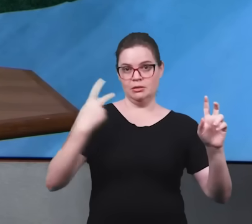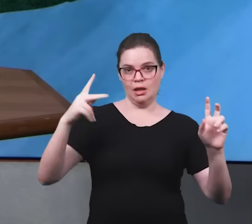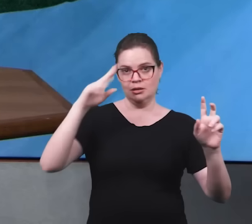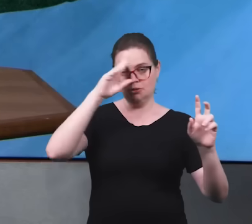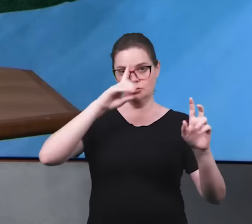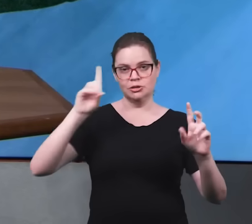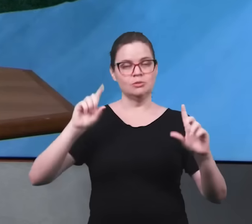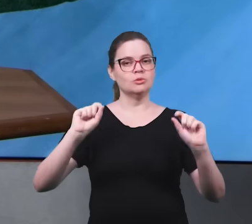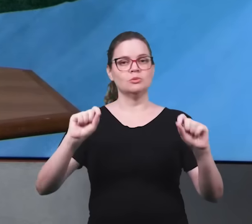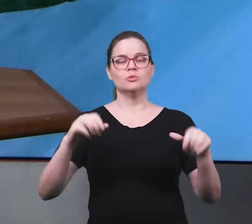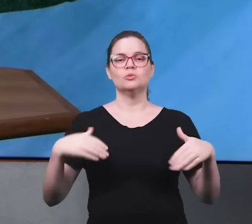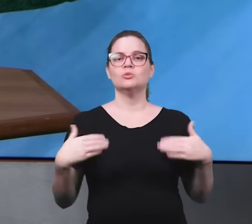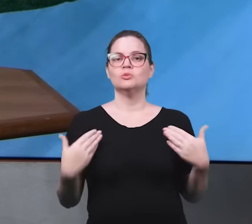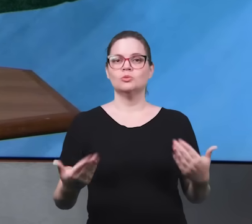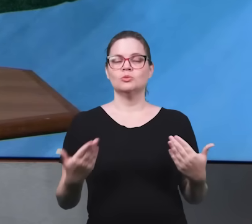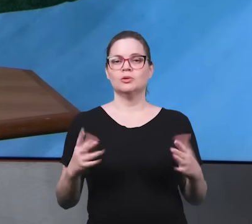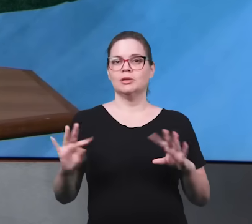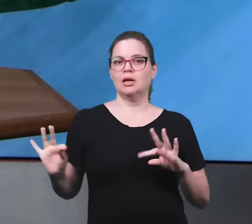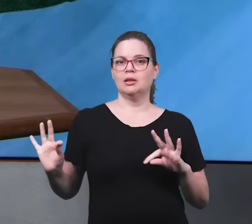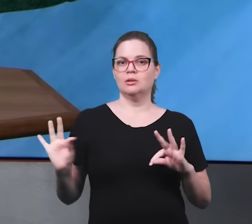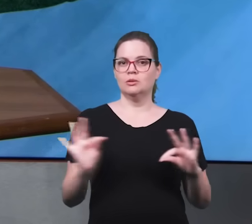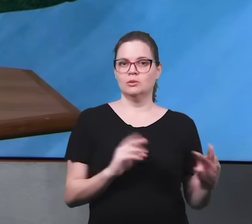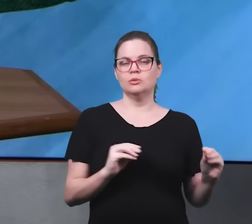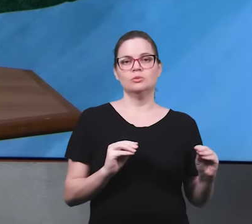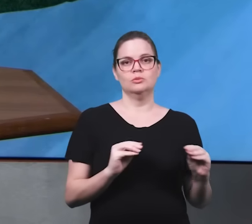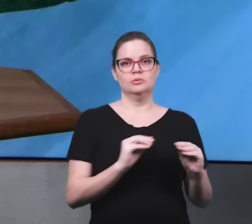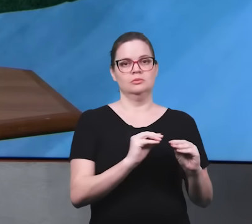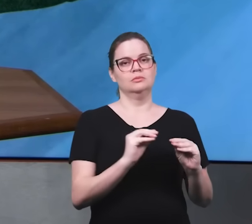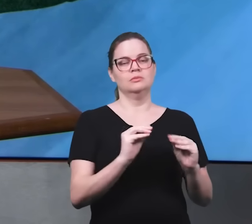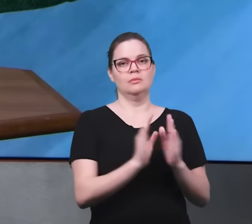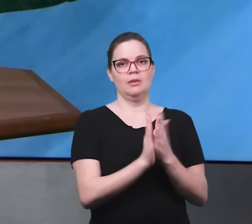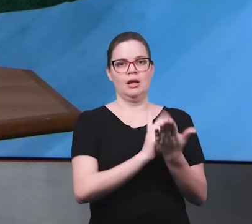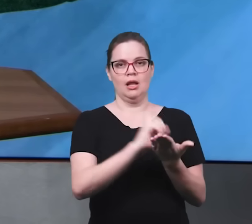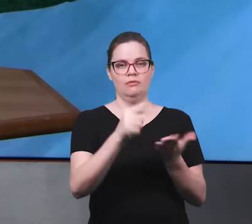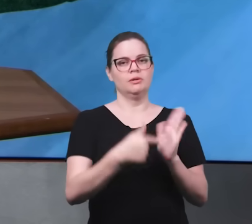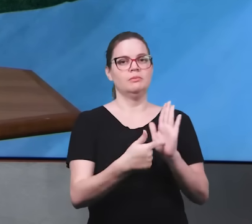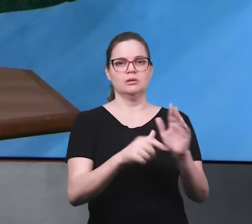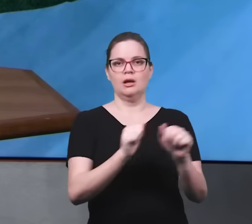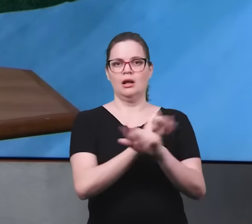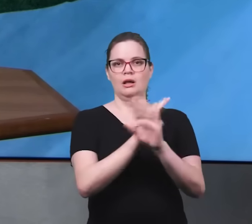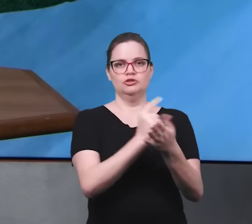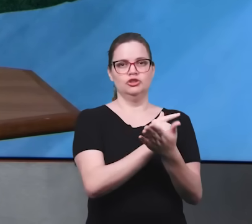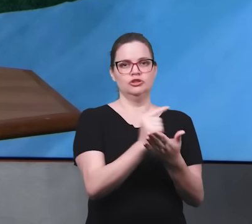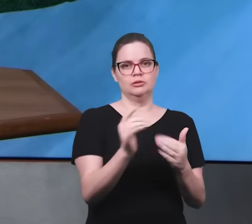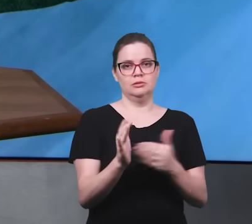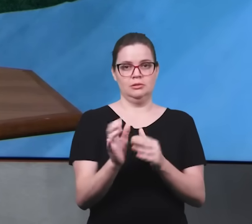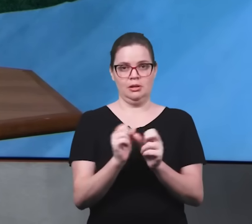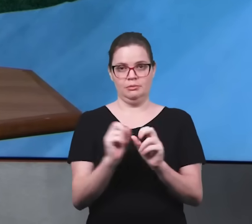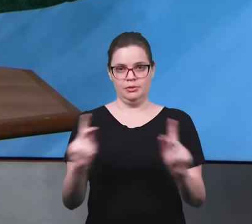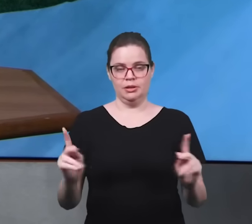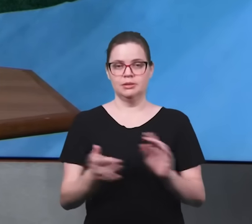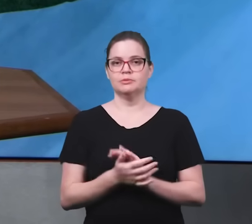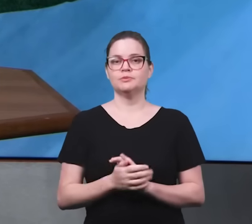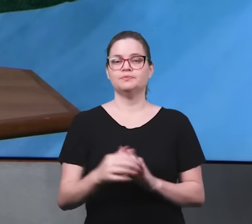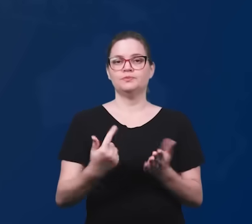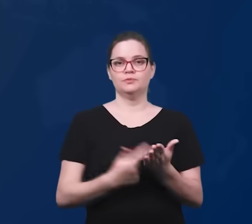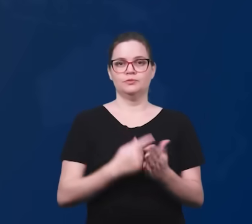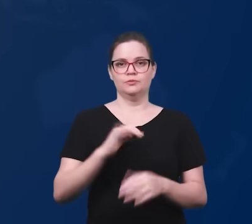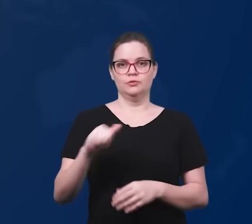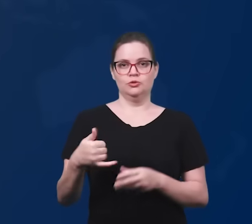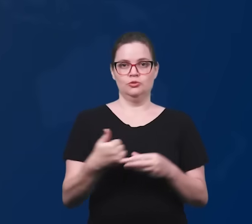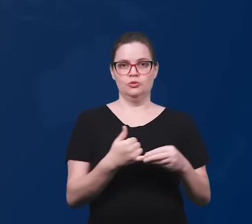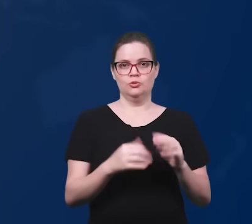Deus é aquilo que está em toda a palavra. E Josué capítulo